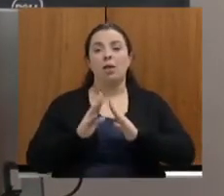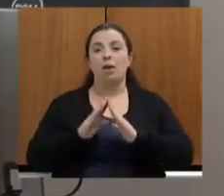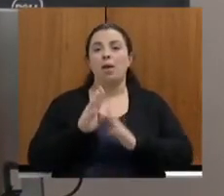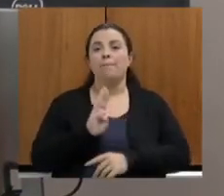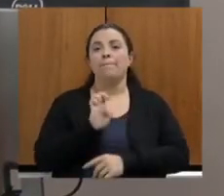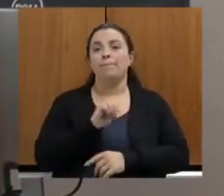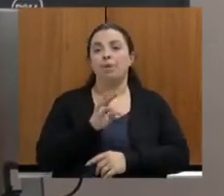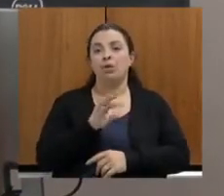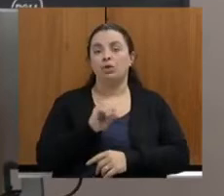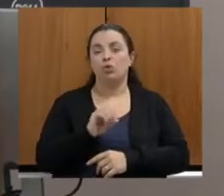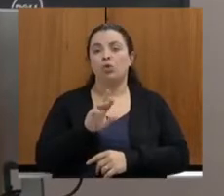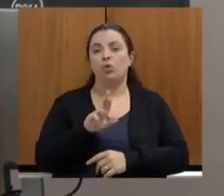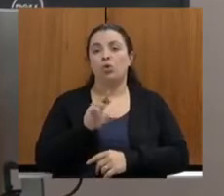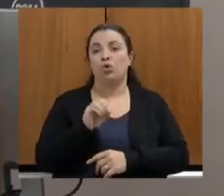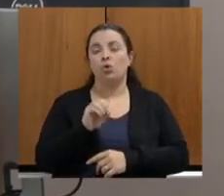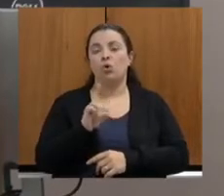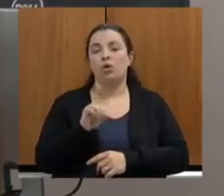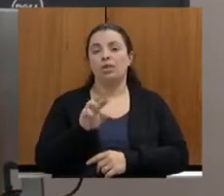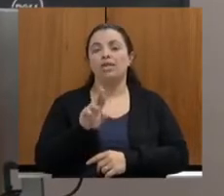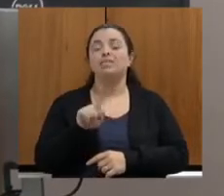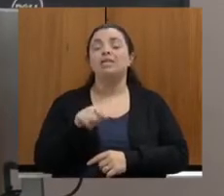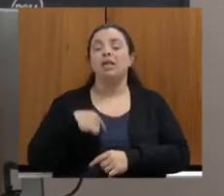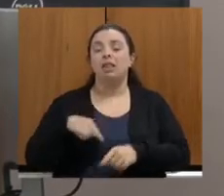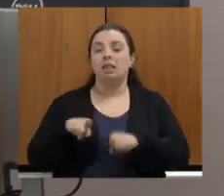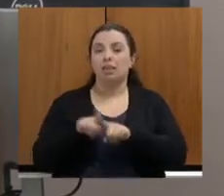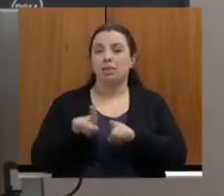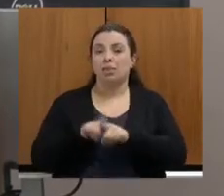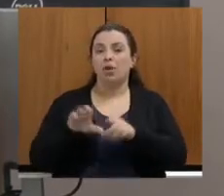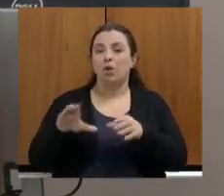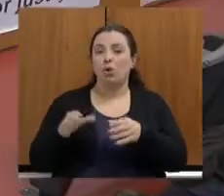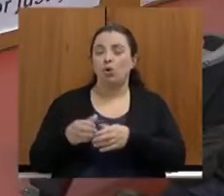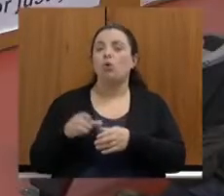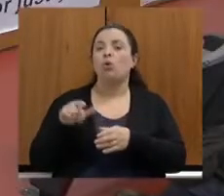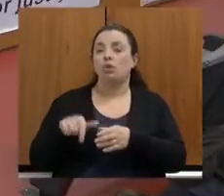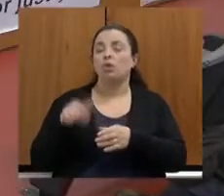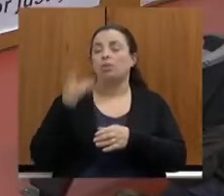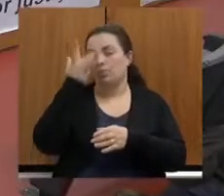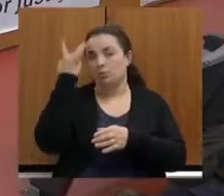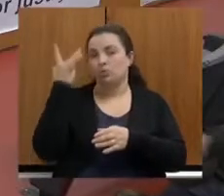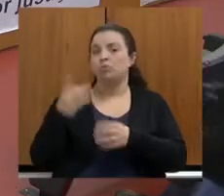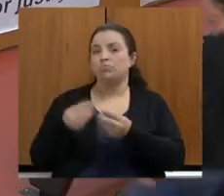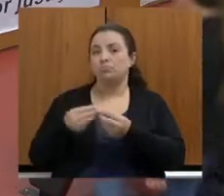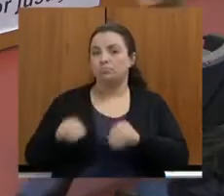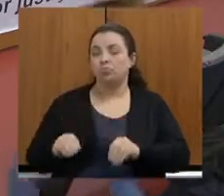e integrante da comissão de atingidos pela barragem do Fundão e